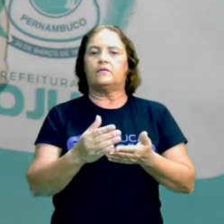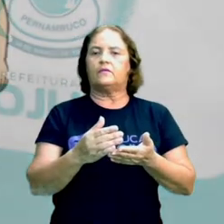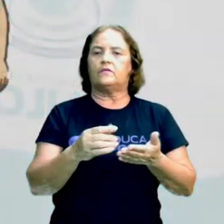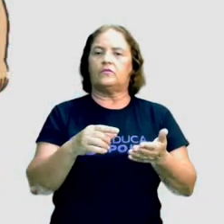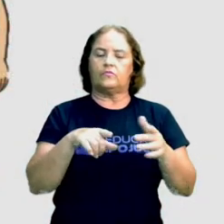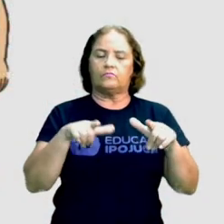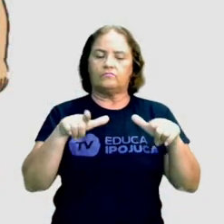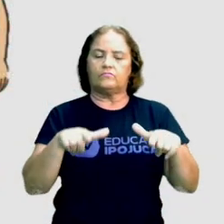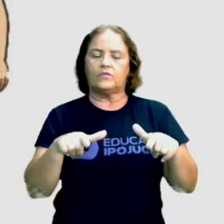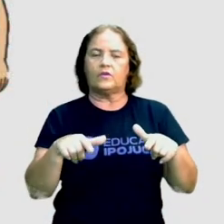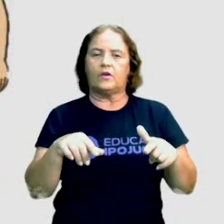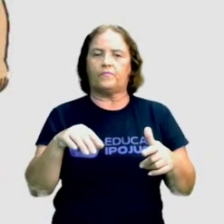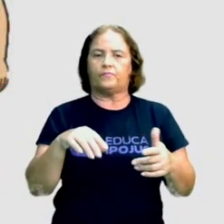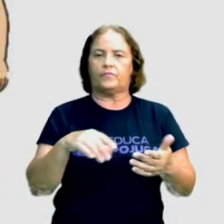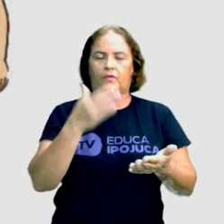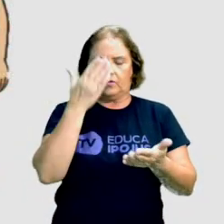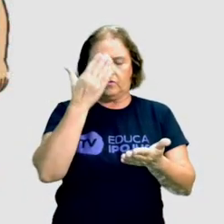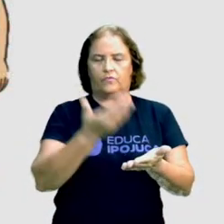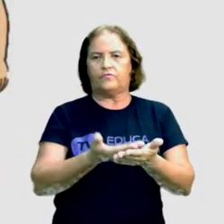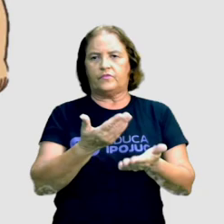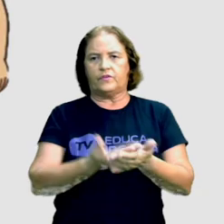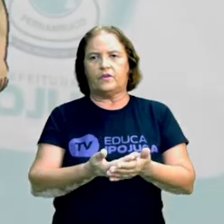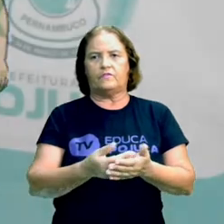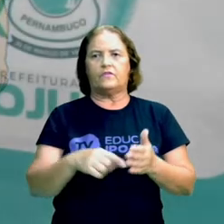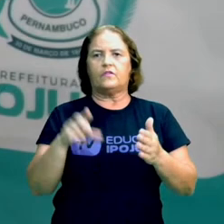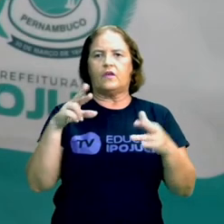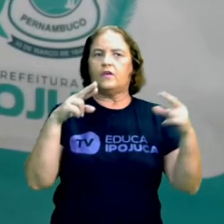nossas referências. O nosso muito, muito